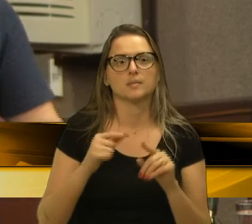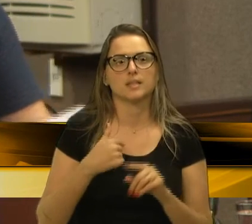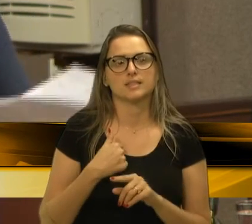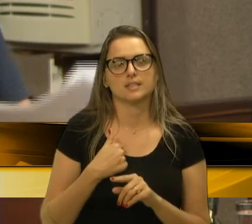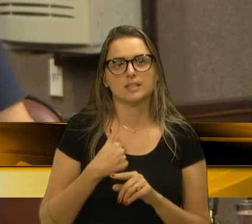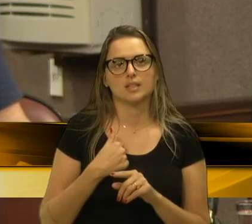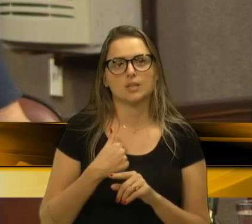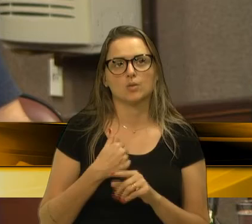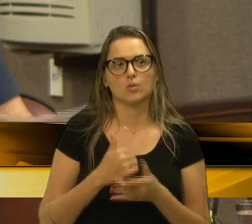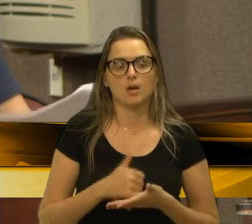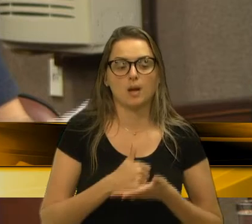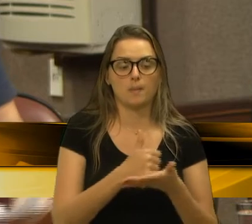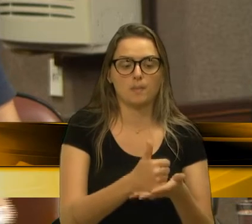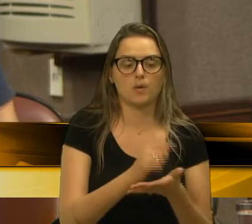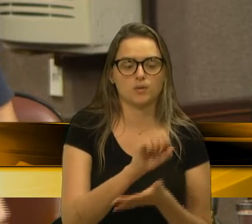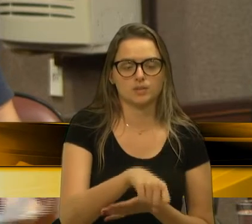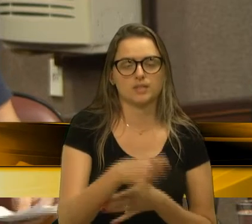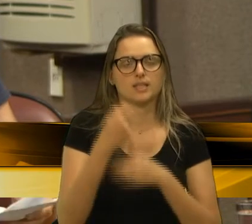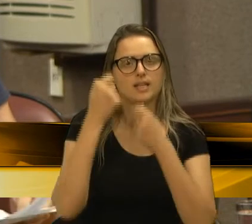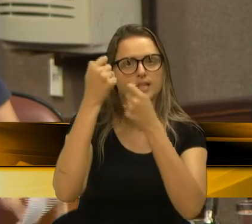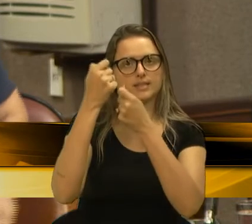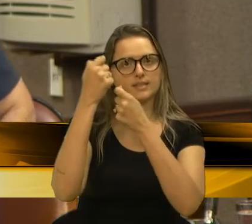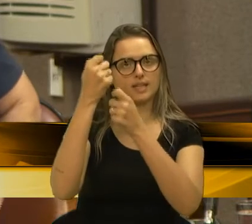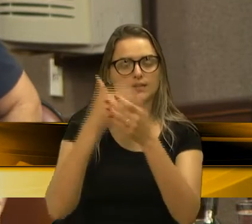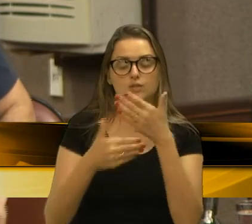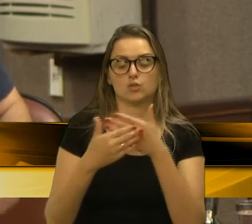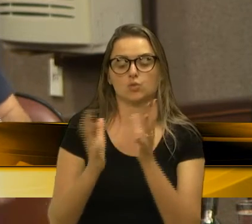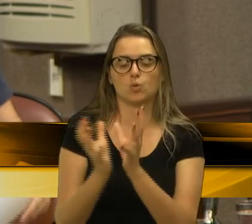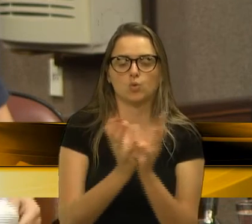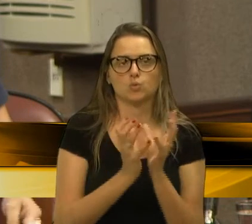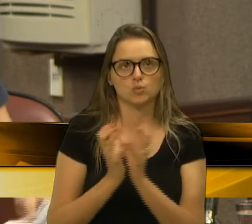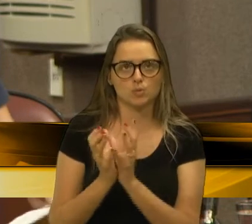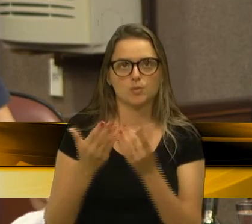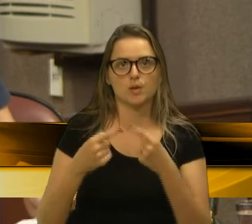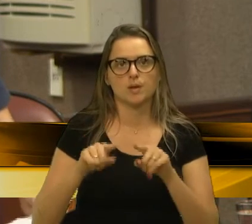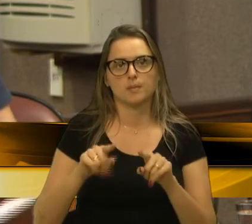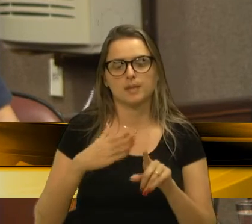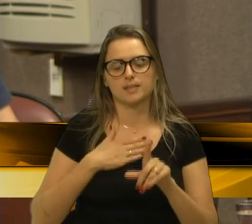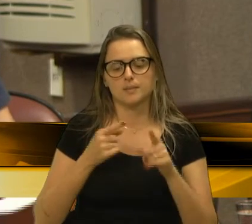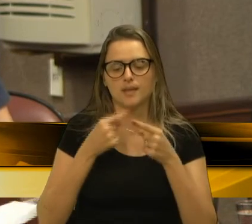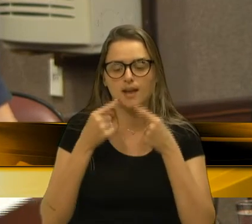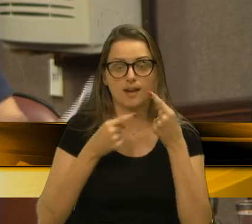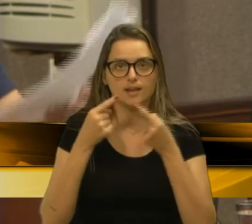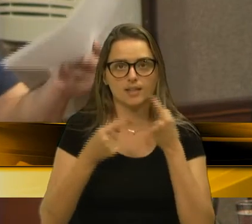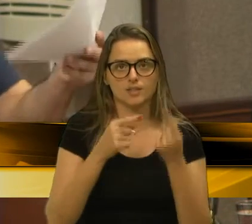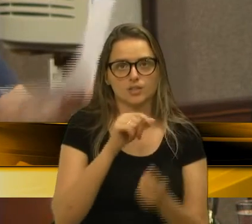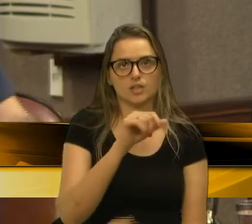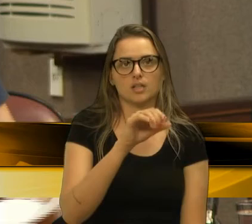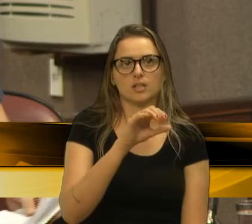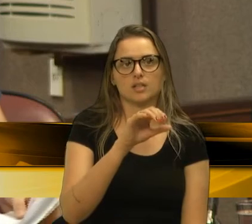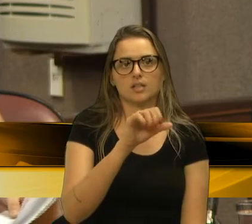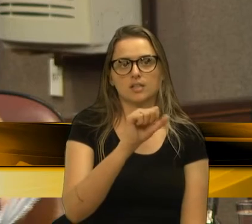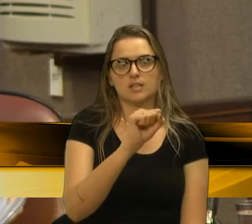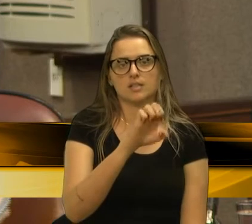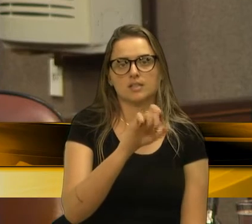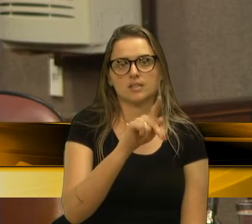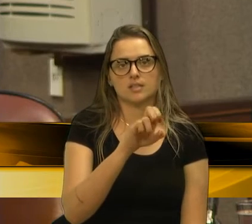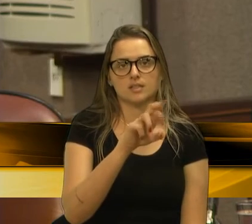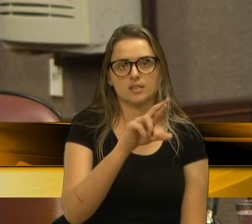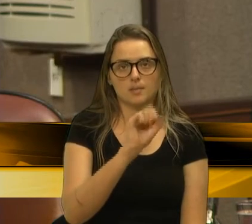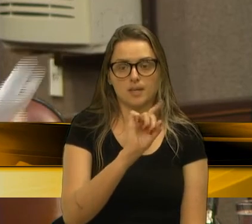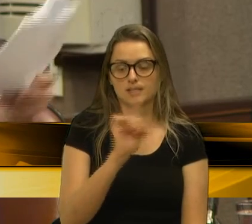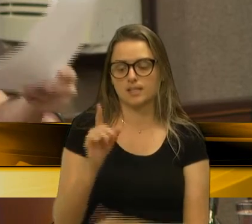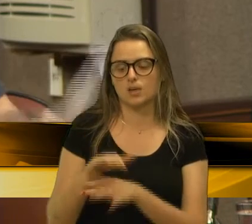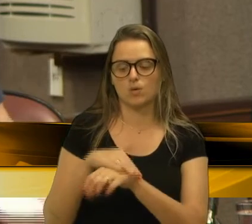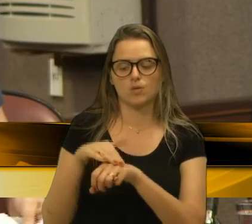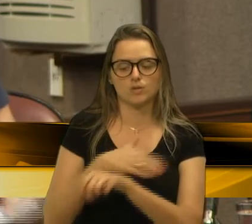sou favorável às reivindicações de todas as categorias. Agora, a minha crítica pontual ao CEPERS é que o CEPERS não dialogou com o governo Eduardo Leite,